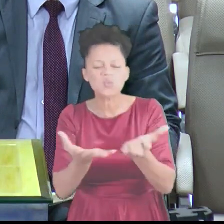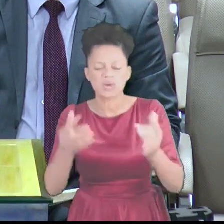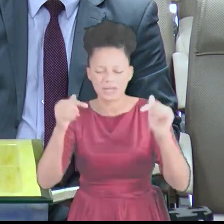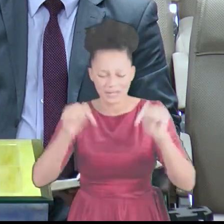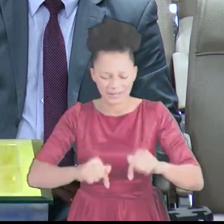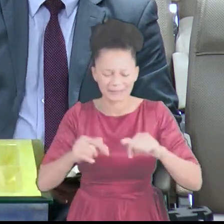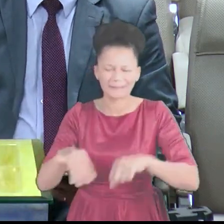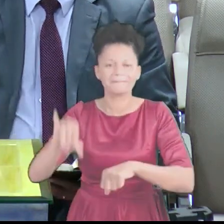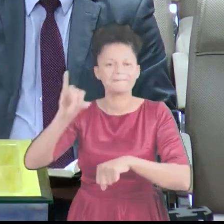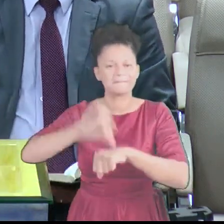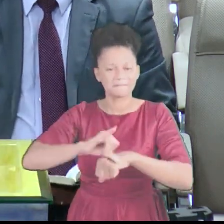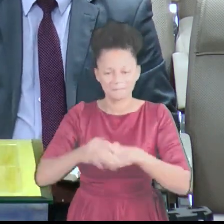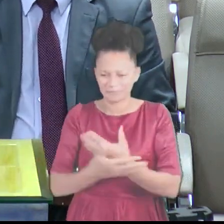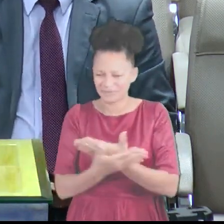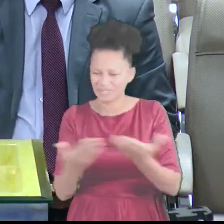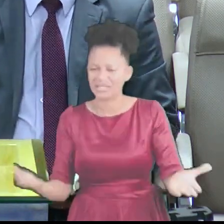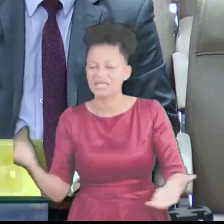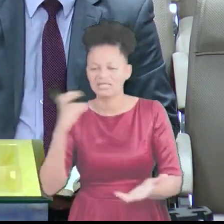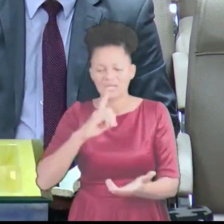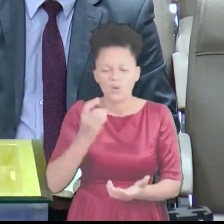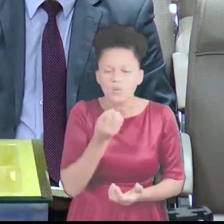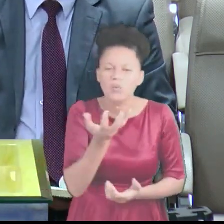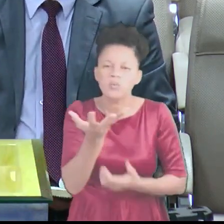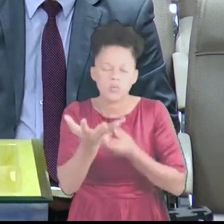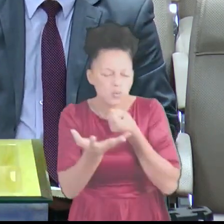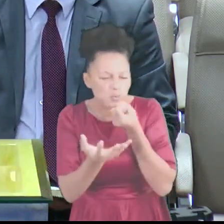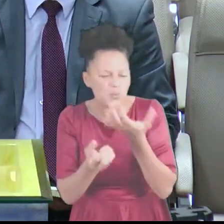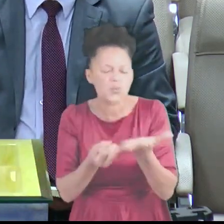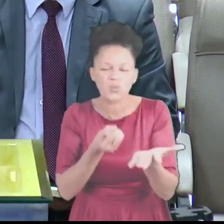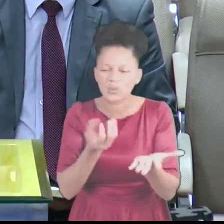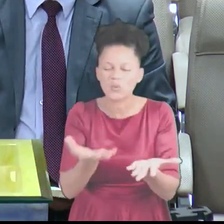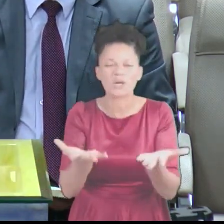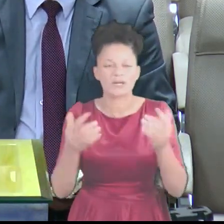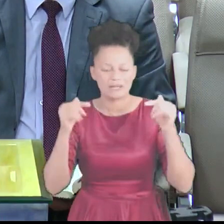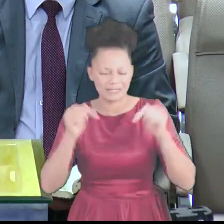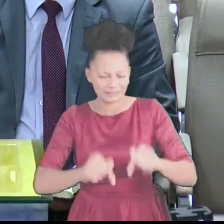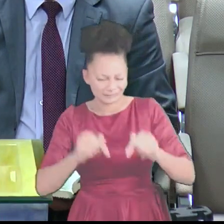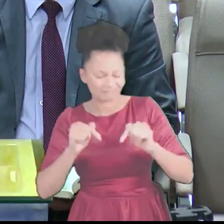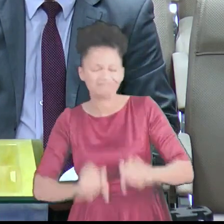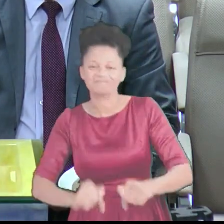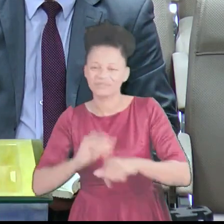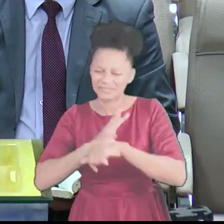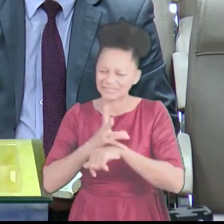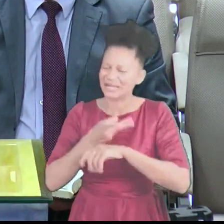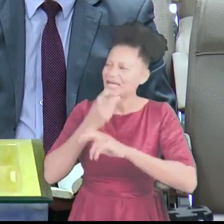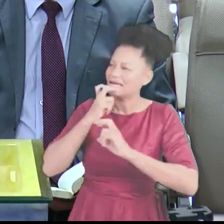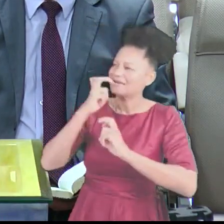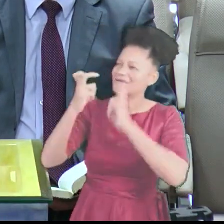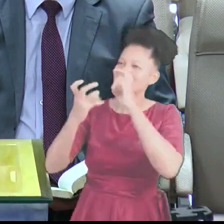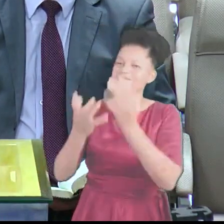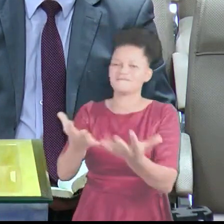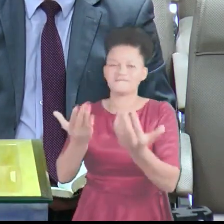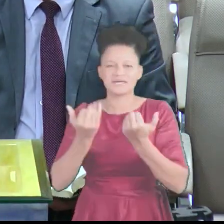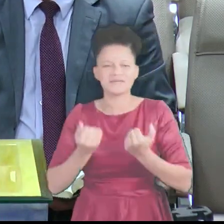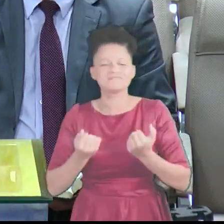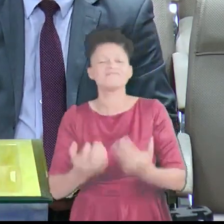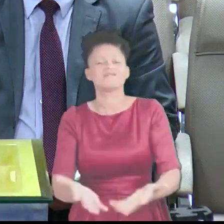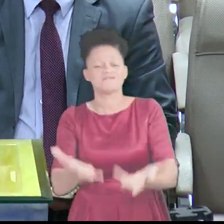nossa capital. Deus está soprando vento. Esta igreja está clamando: vem,